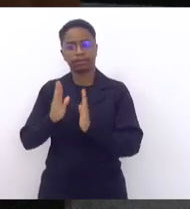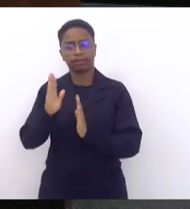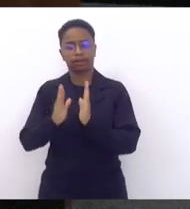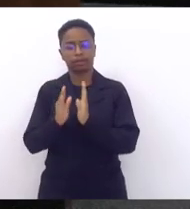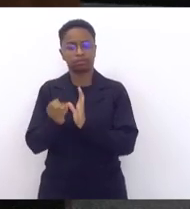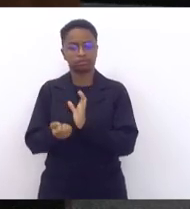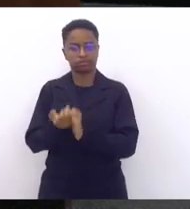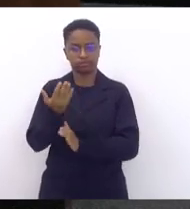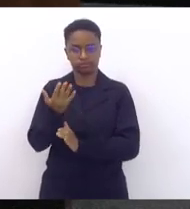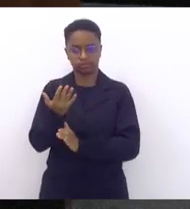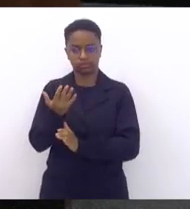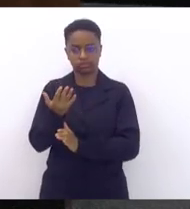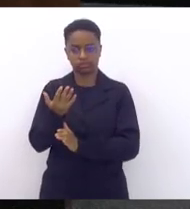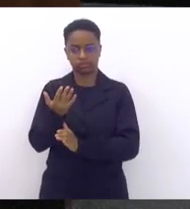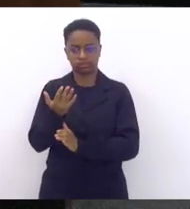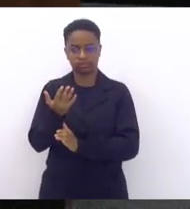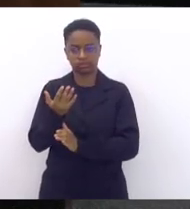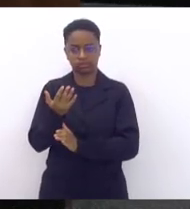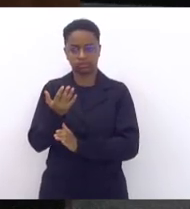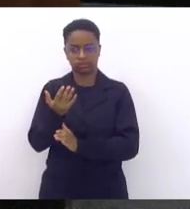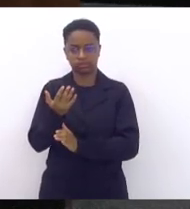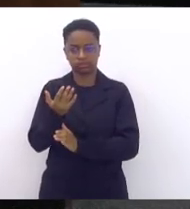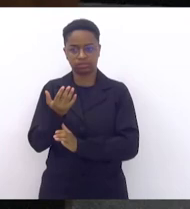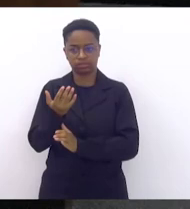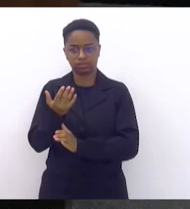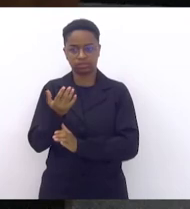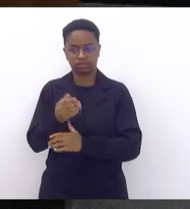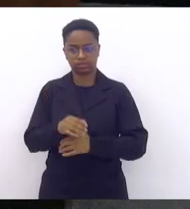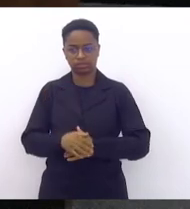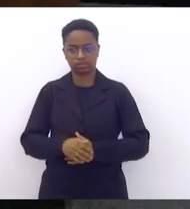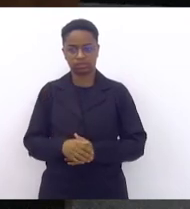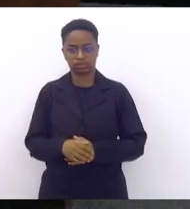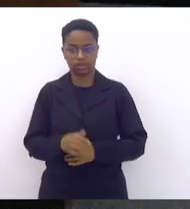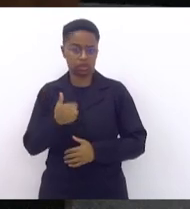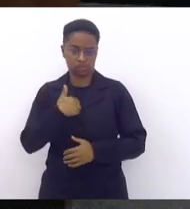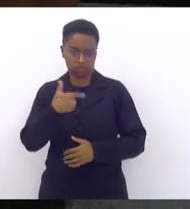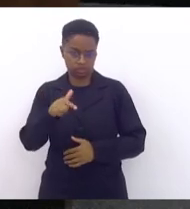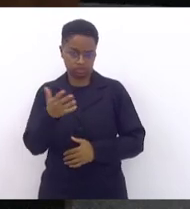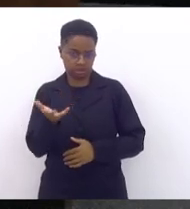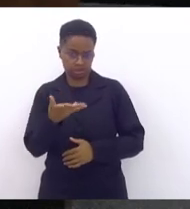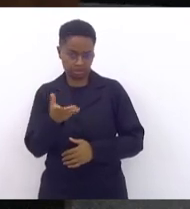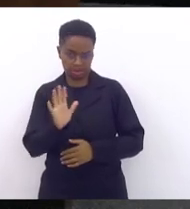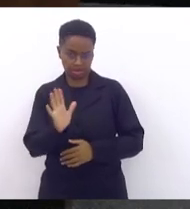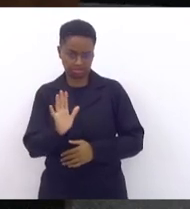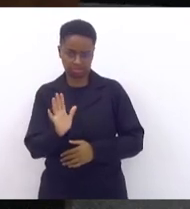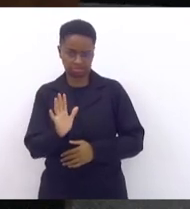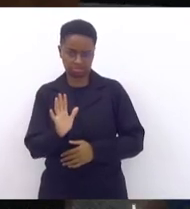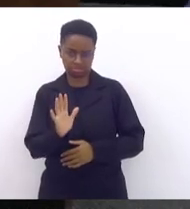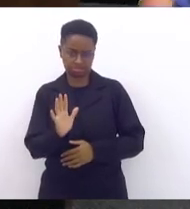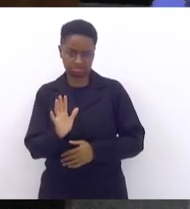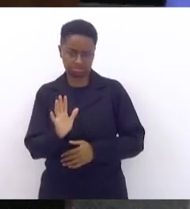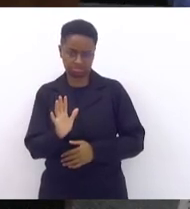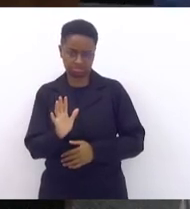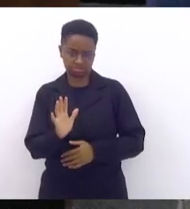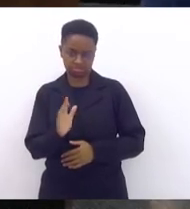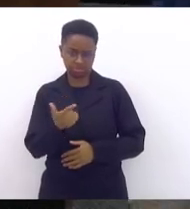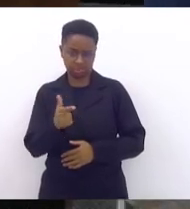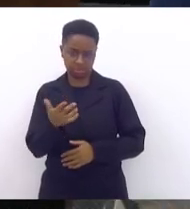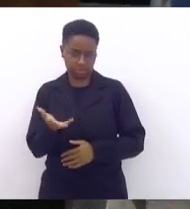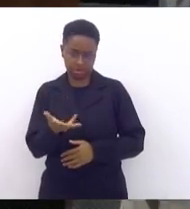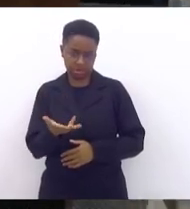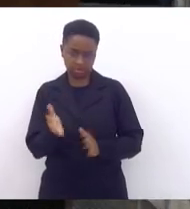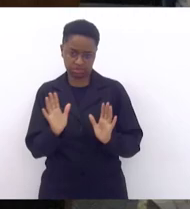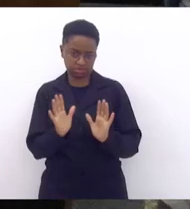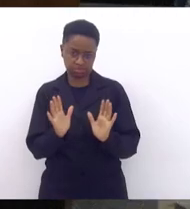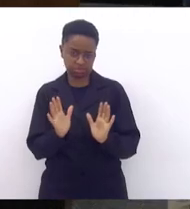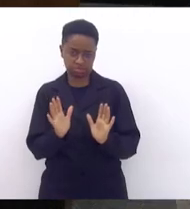Aju, Renata Souza. Eu não tenho pressa, tá? Eu não tenho pressa. Eu não tenho